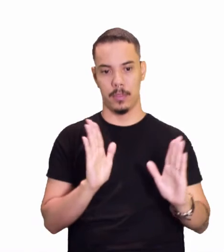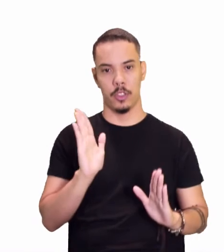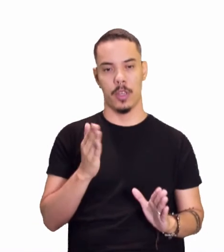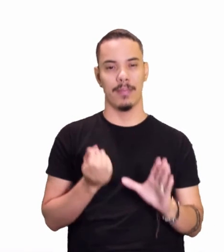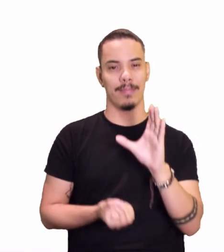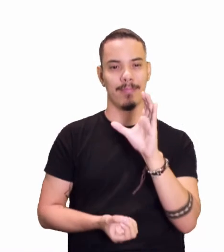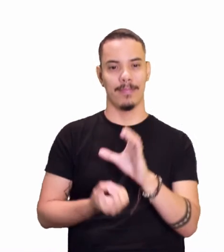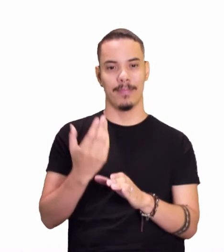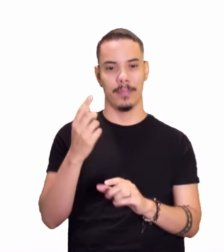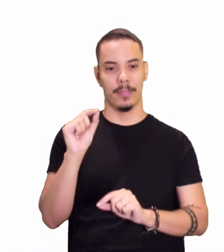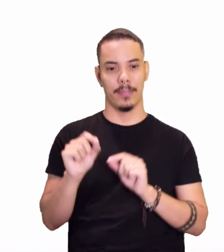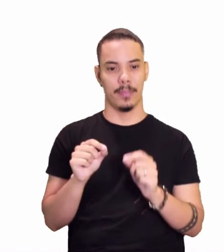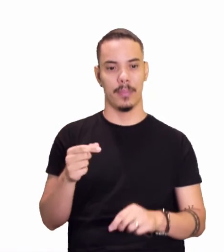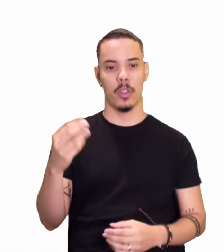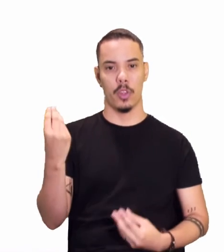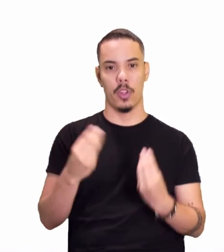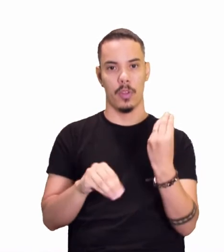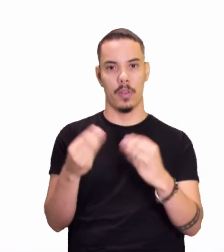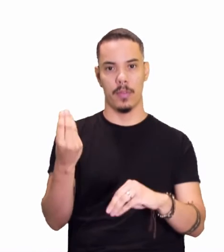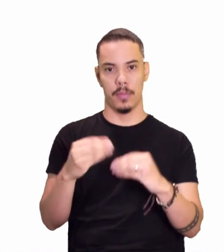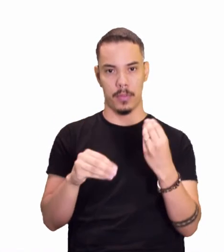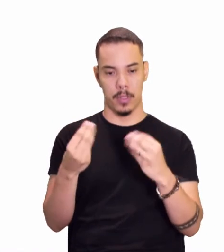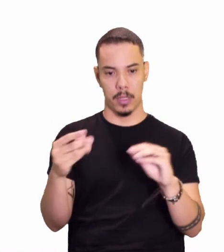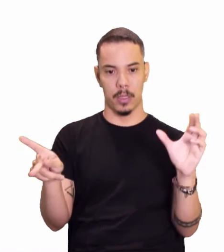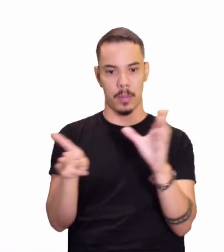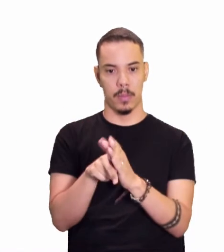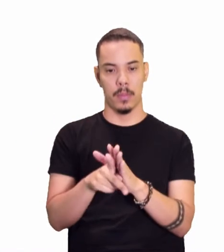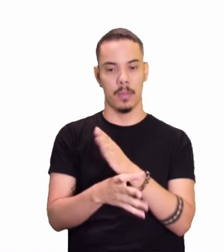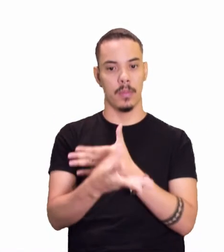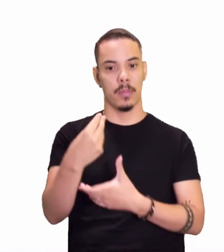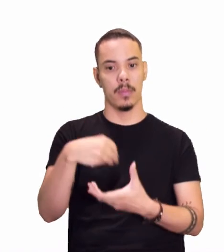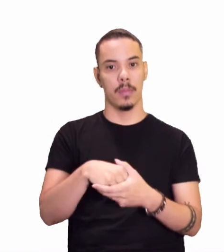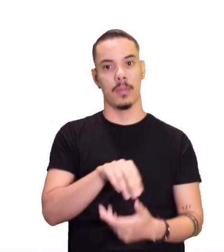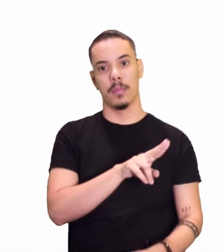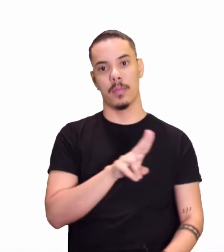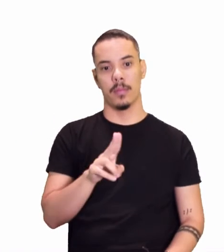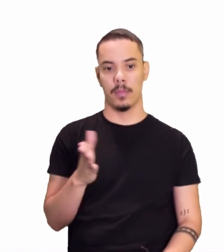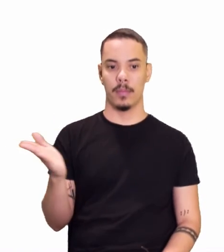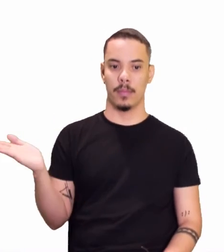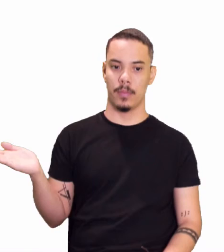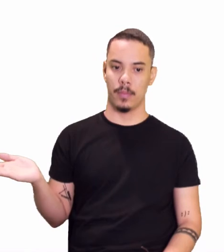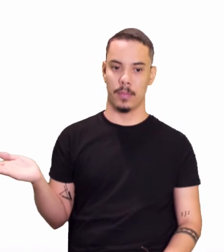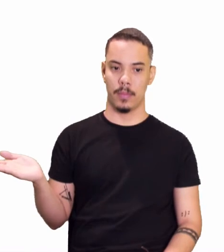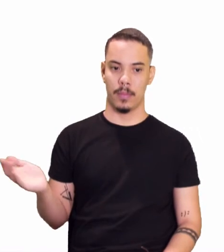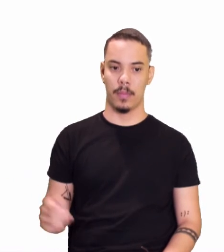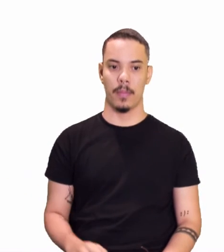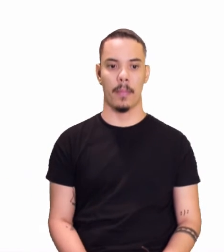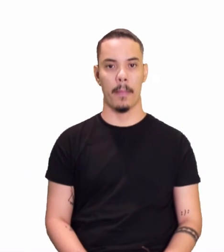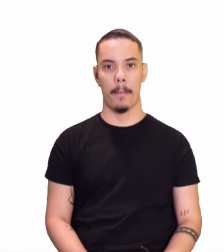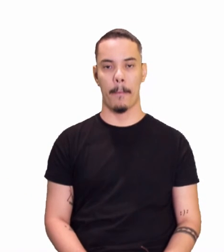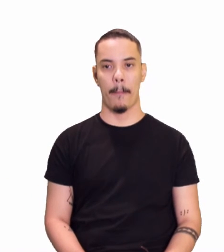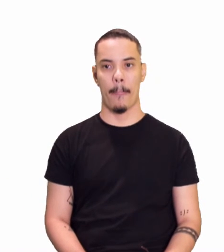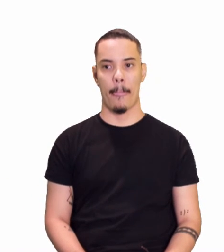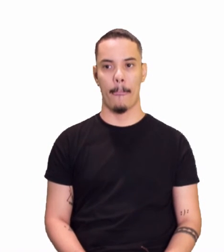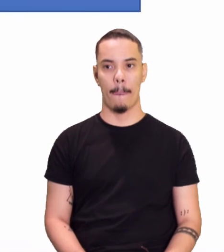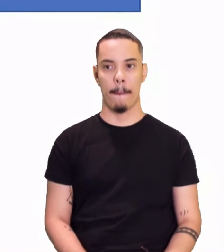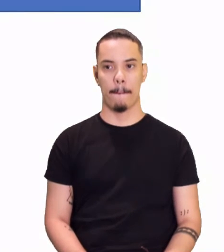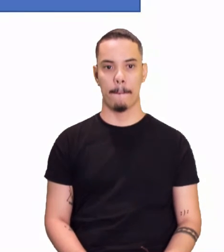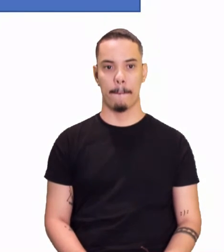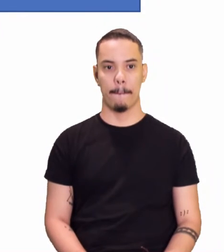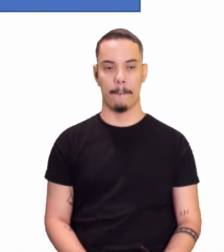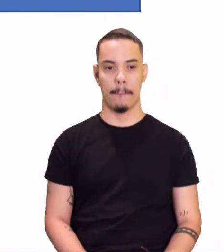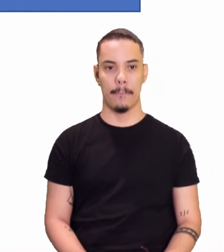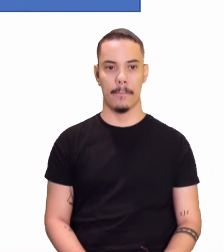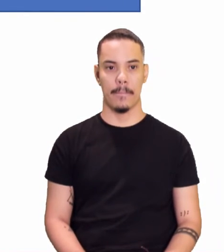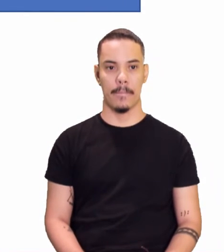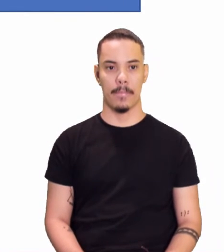aí como uma novela de cavalaria chamada Amadis de Gaula. Pela